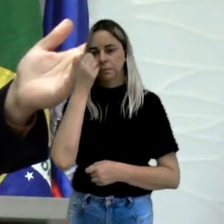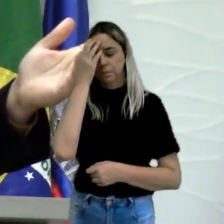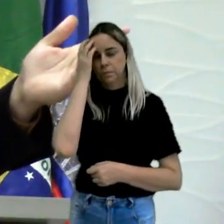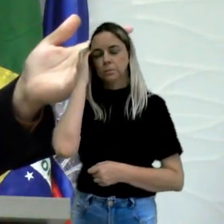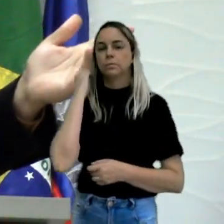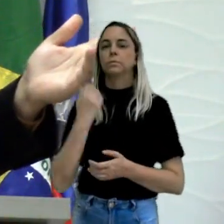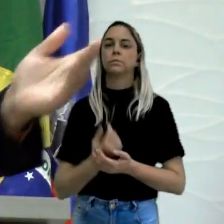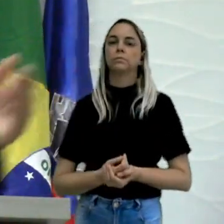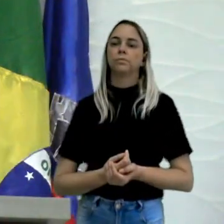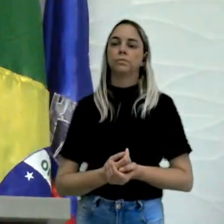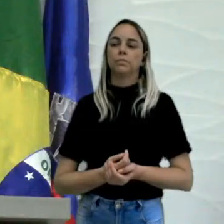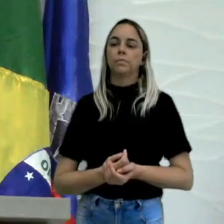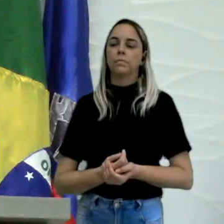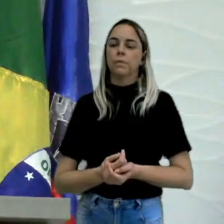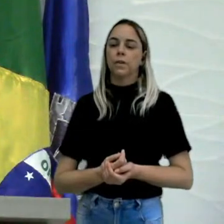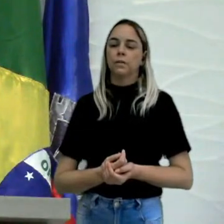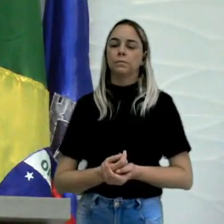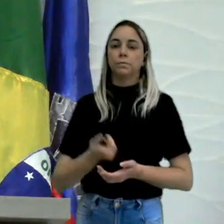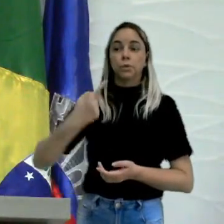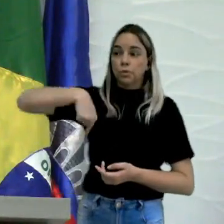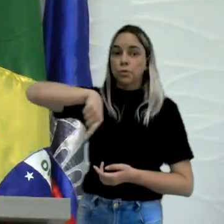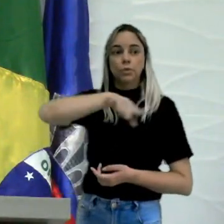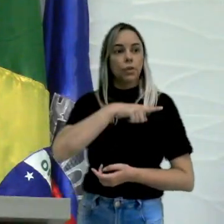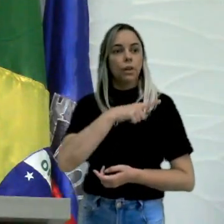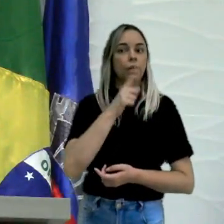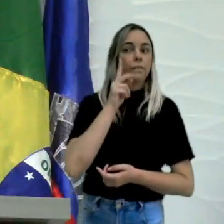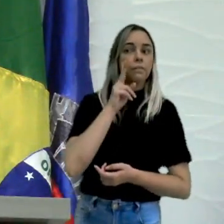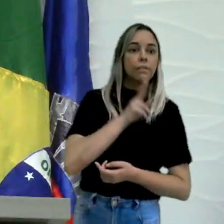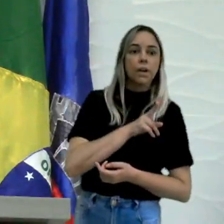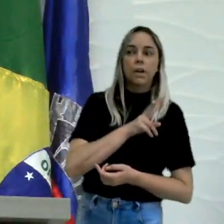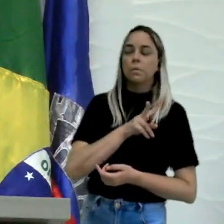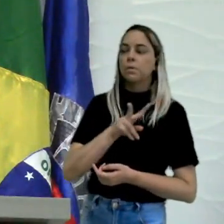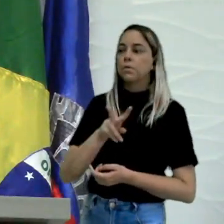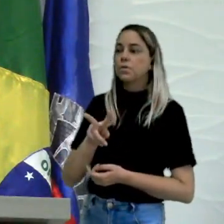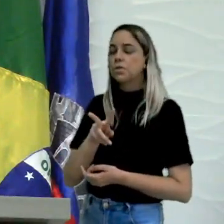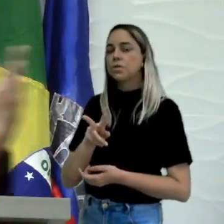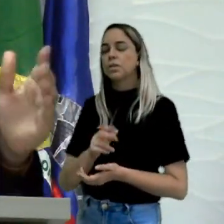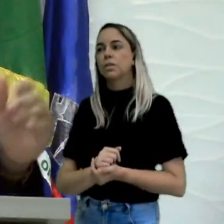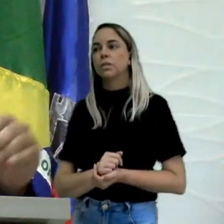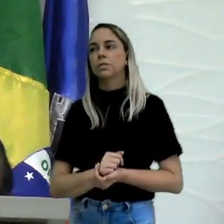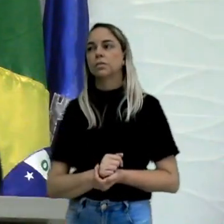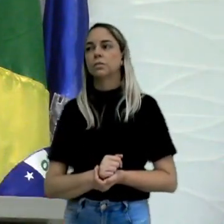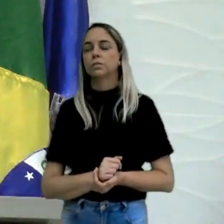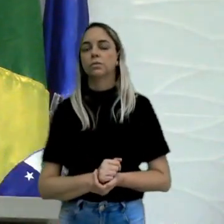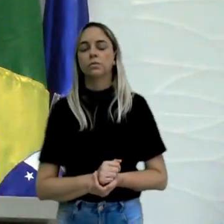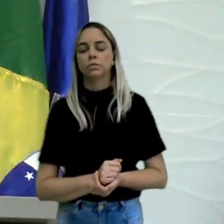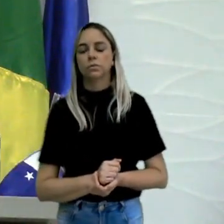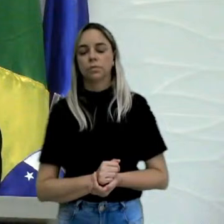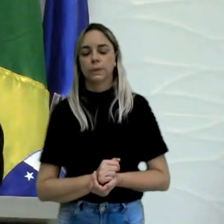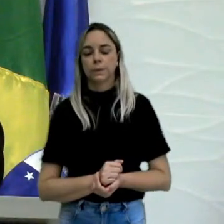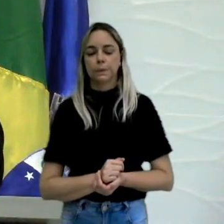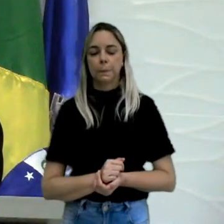a gente vê, nós vemos, né? No caso, nós vemos aqui